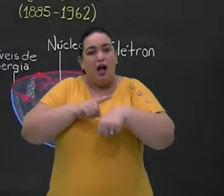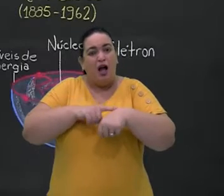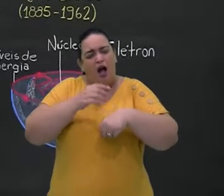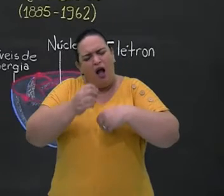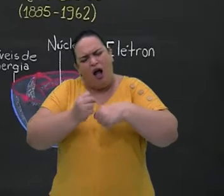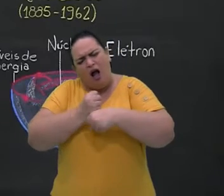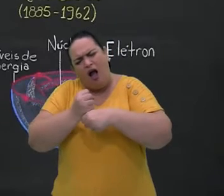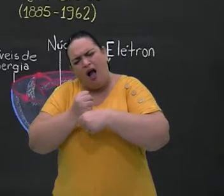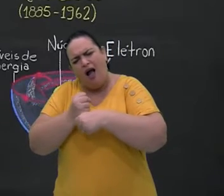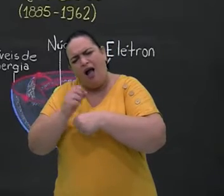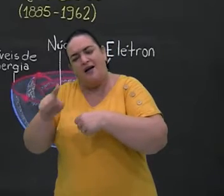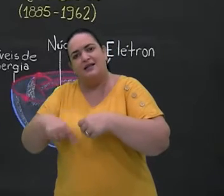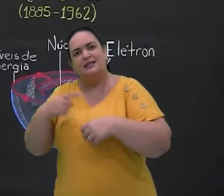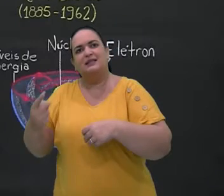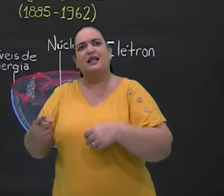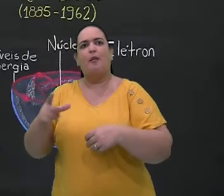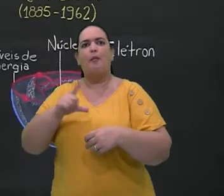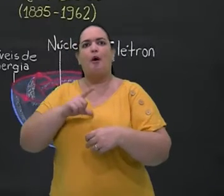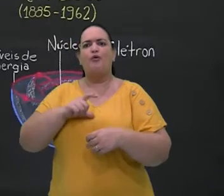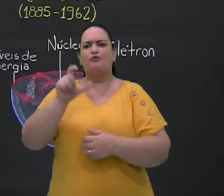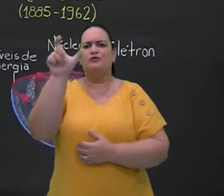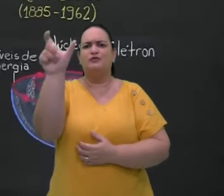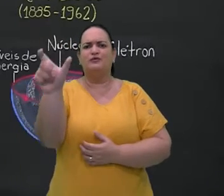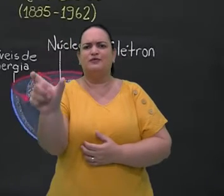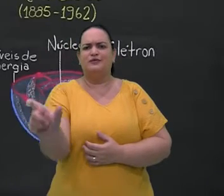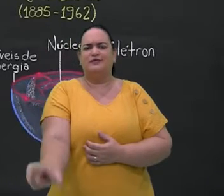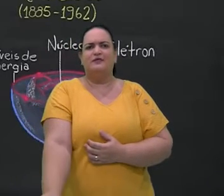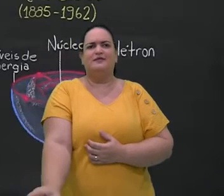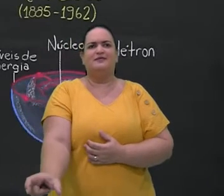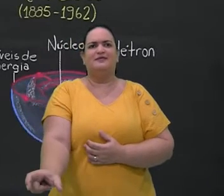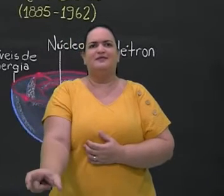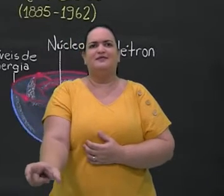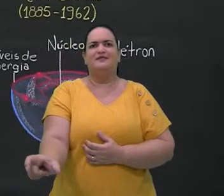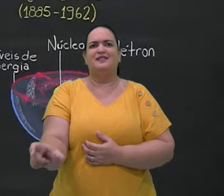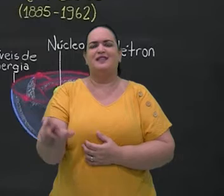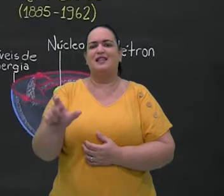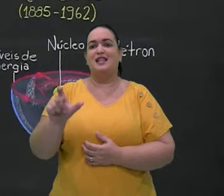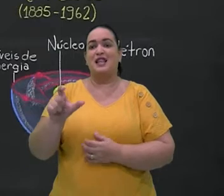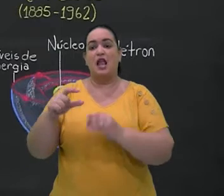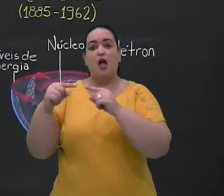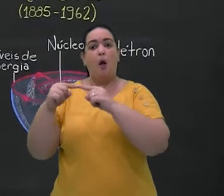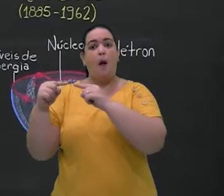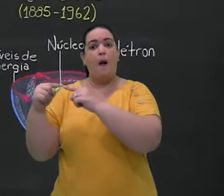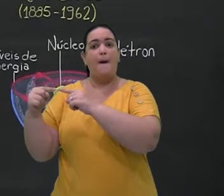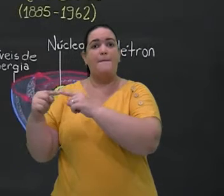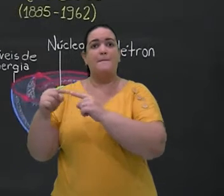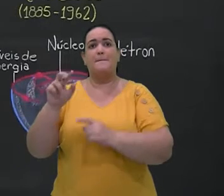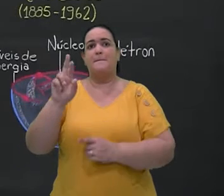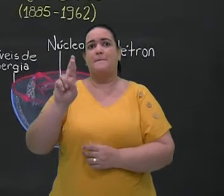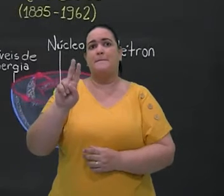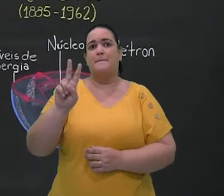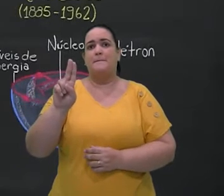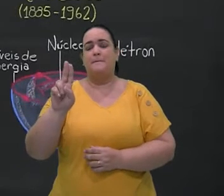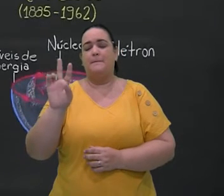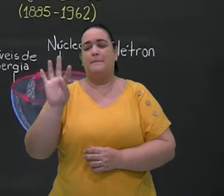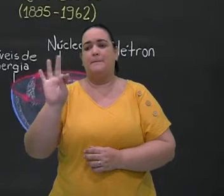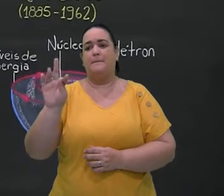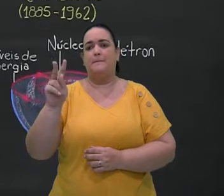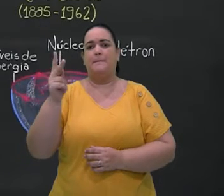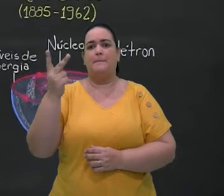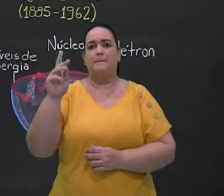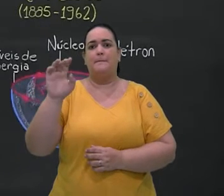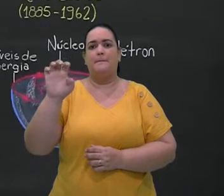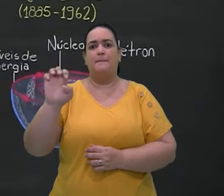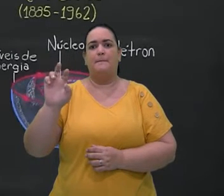um tempo depois, eu tenho aí nos manuscritos o modelo de Rutherford.